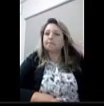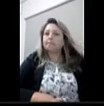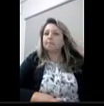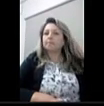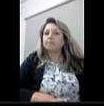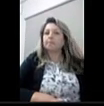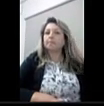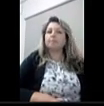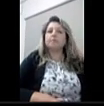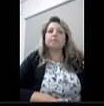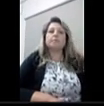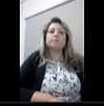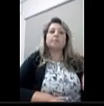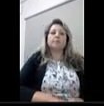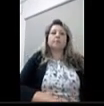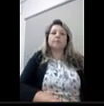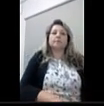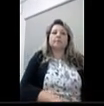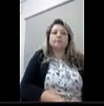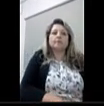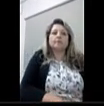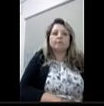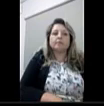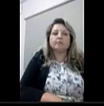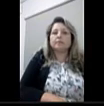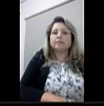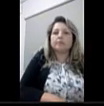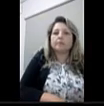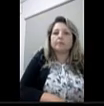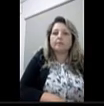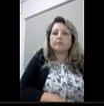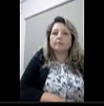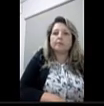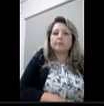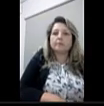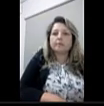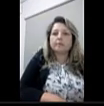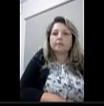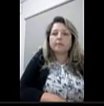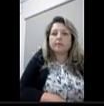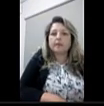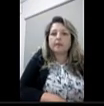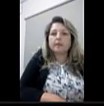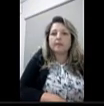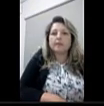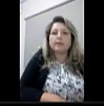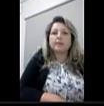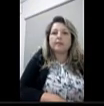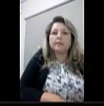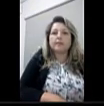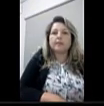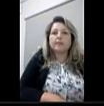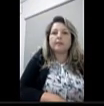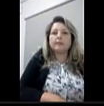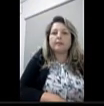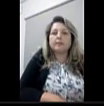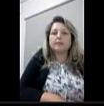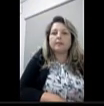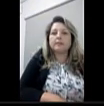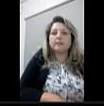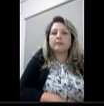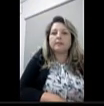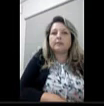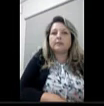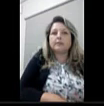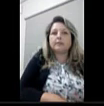animais que começam, vou fazer um som, a gente sorteia a letrinha, e aí, a gente vai estar trabalhando o stop, não necessariamente